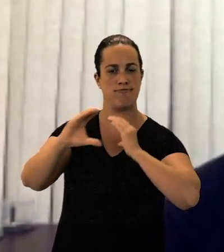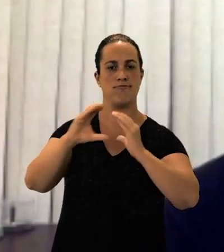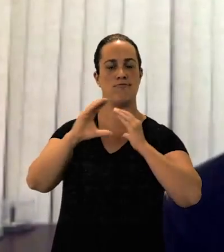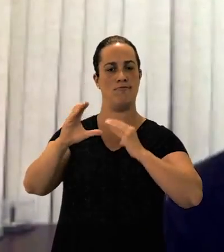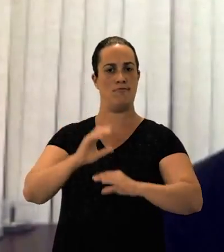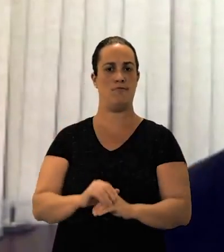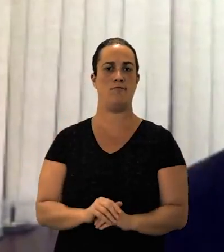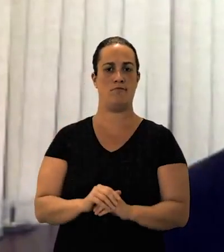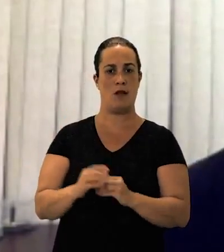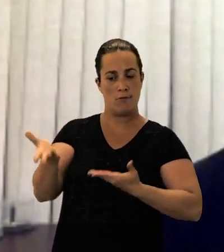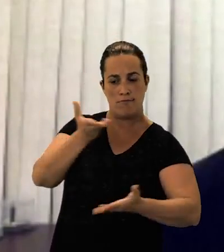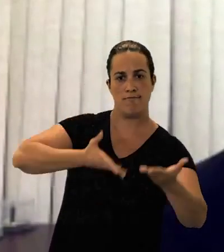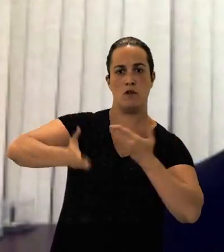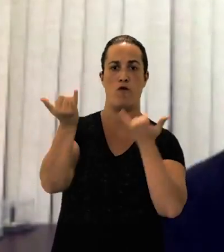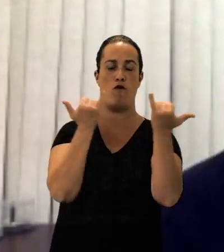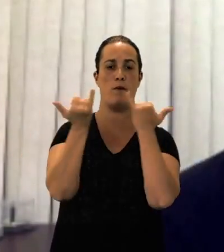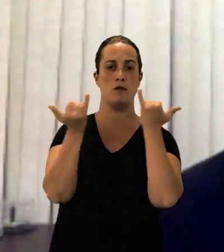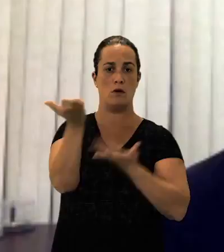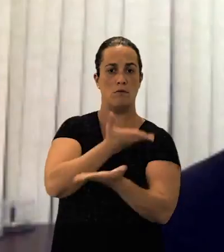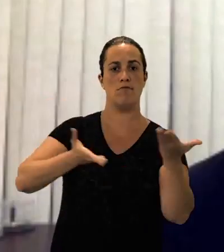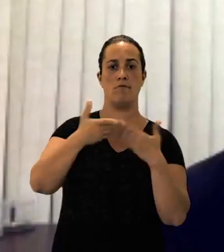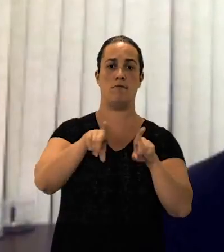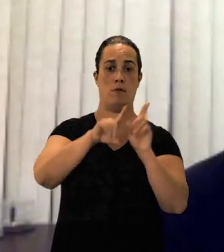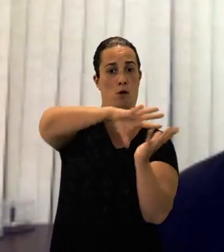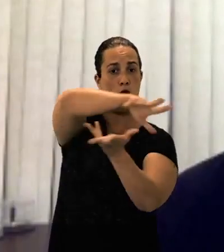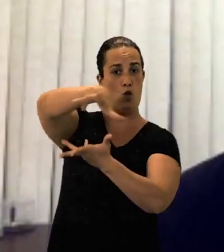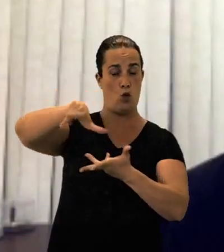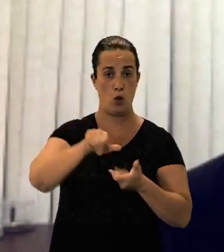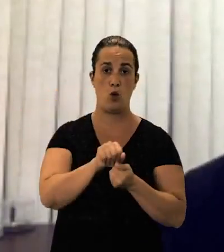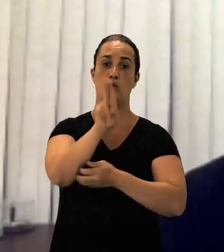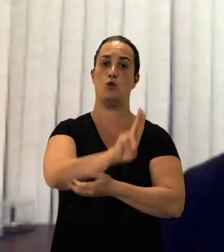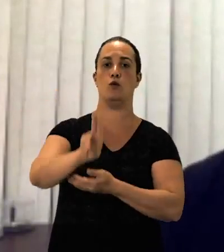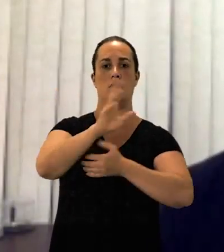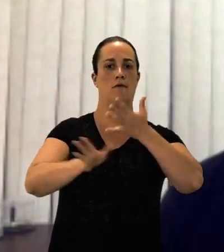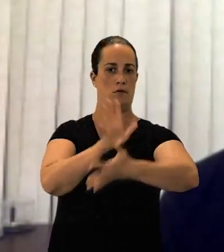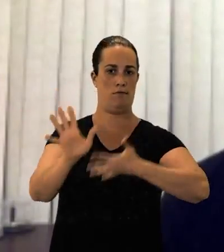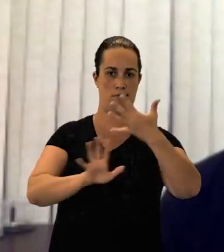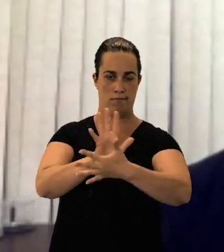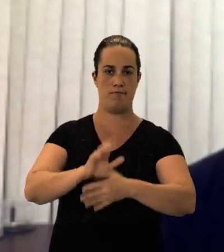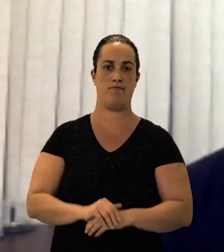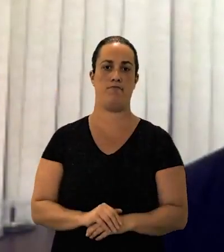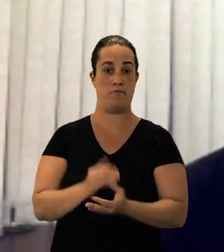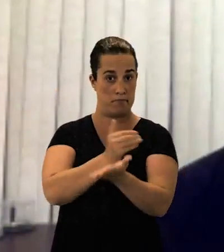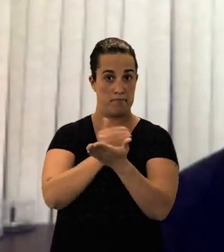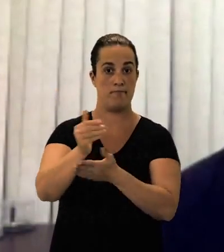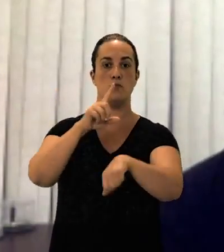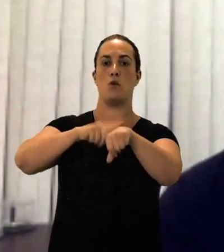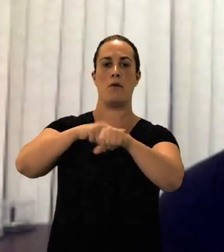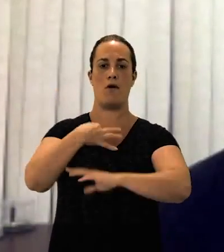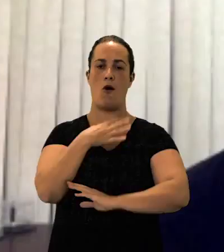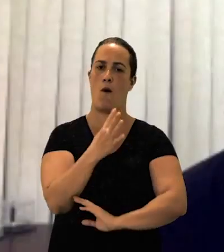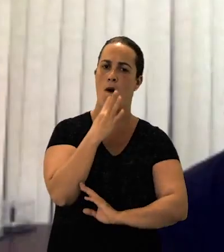e com as informações e com um mundo globalizado através da língua de sinais. E a partir do momento que eu